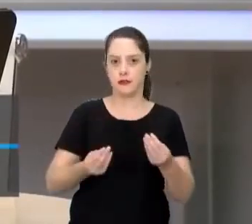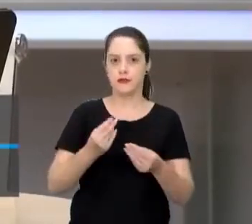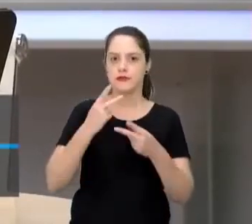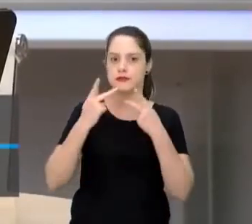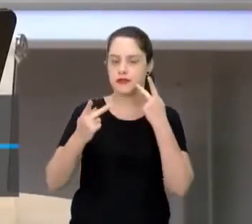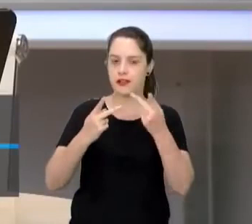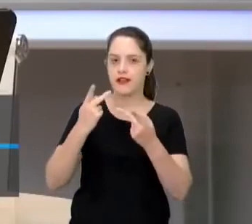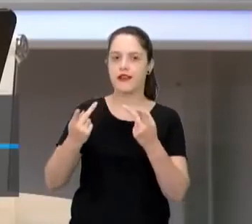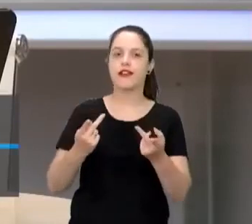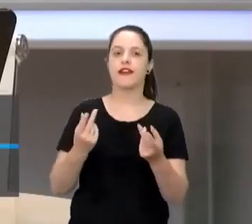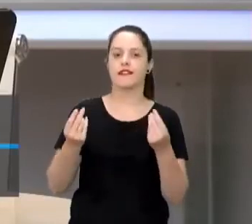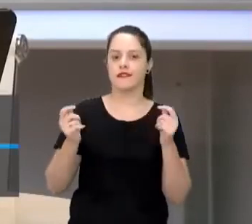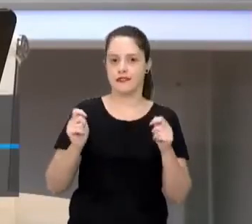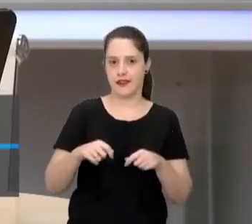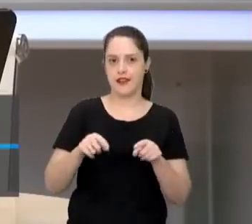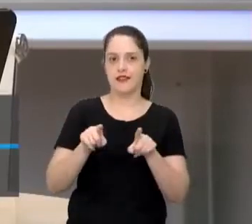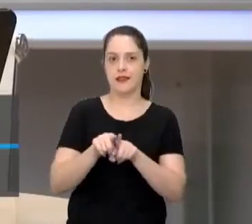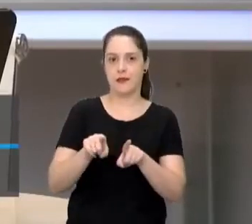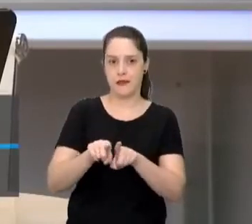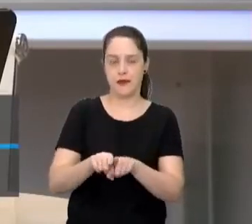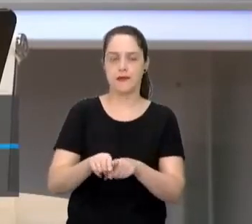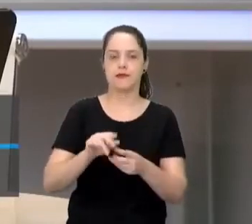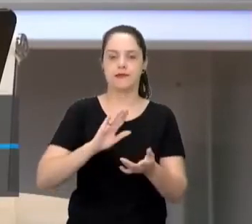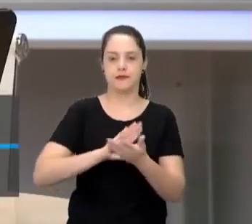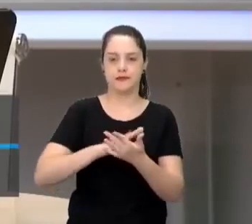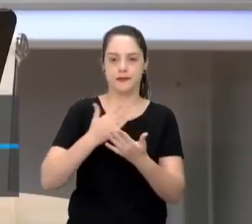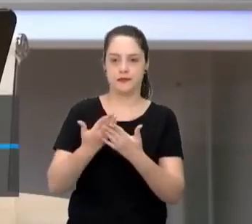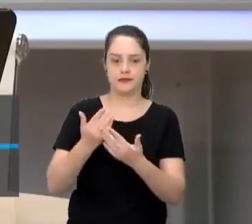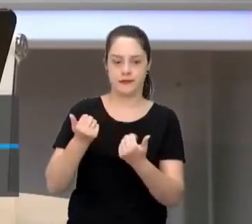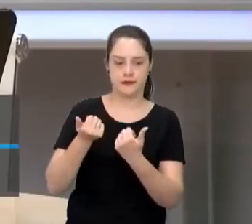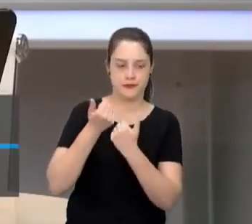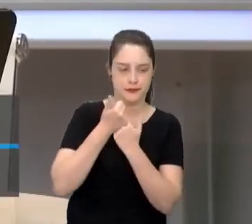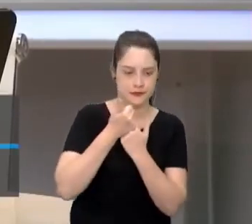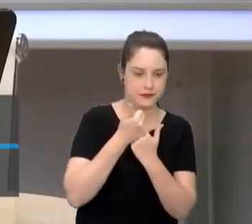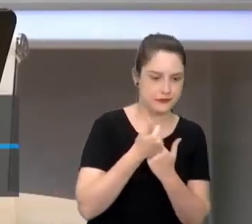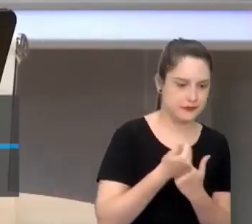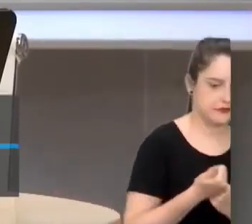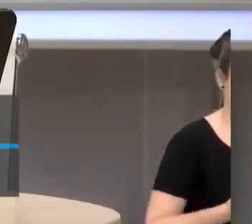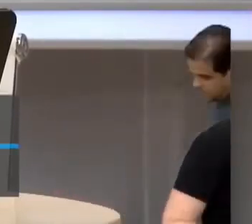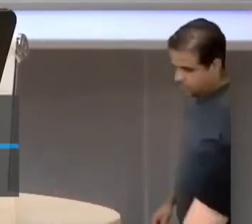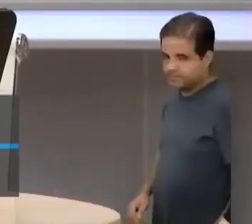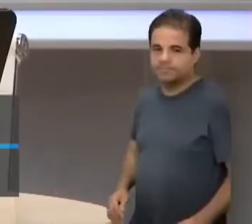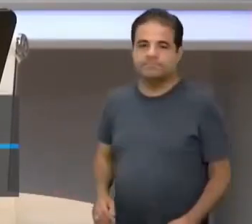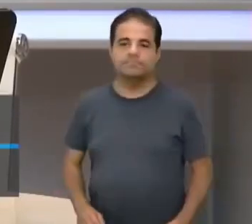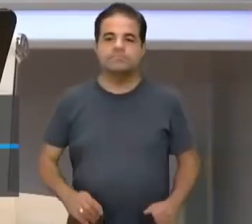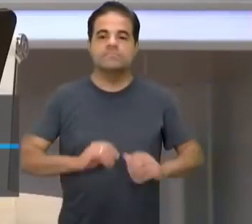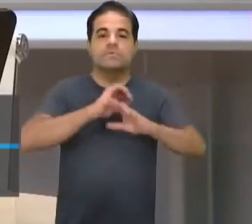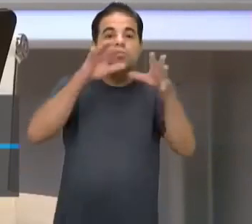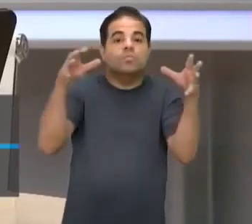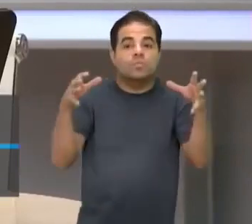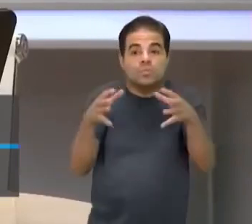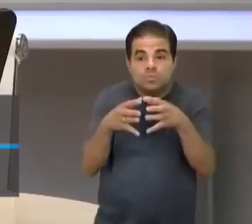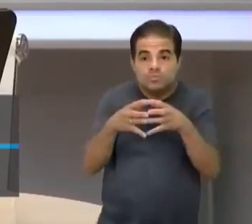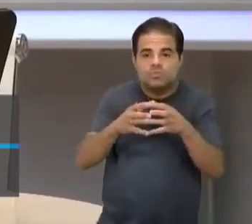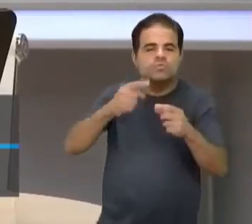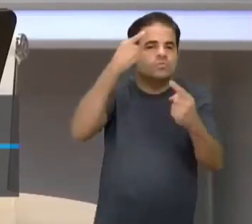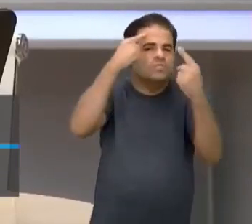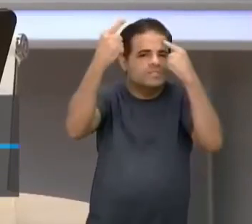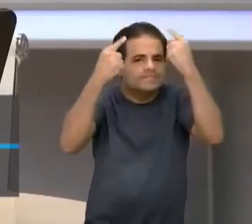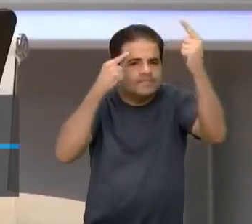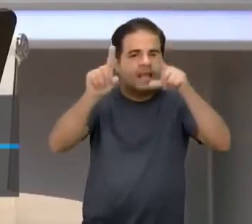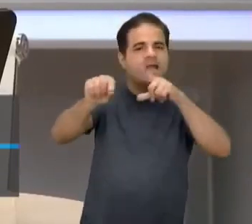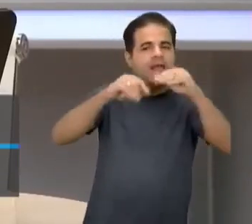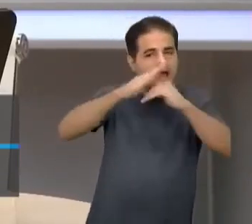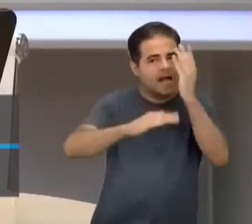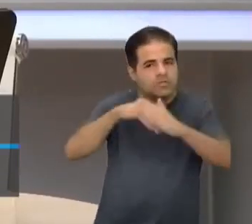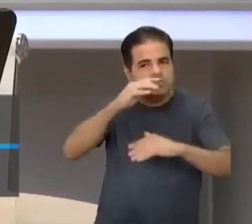as eletivas, enfim, também sempre ajudam bastante, né? Então é um conjunto de ideias, né, de ações que a gente